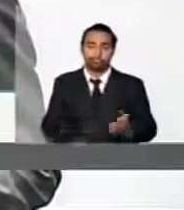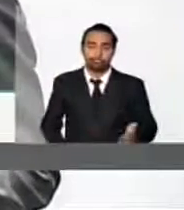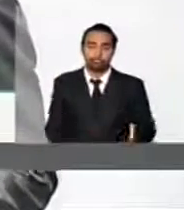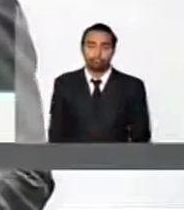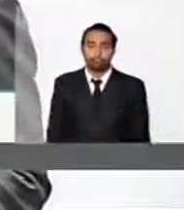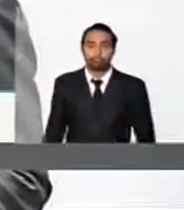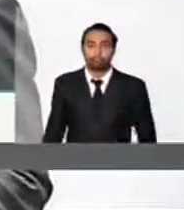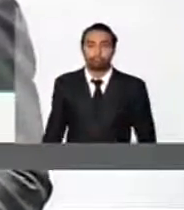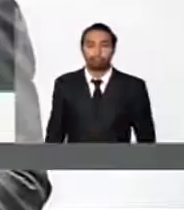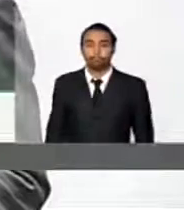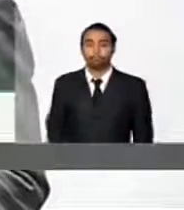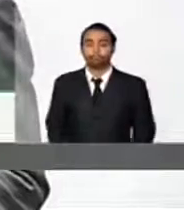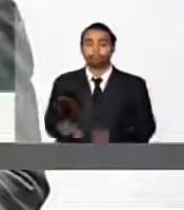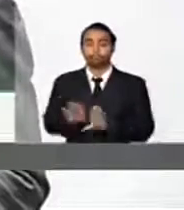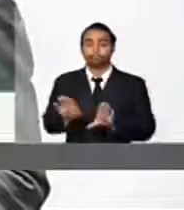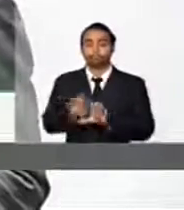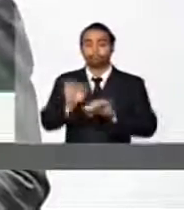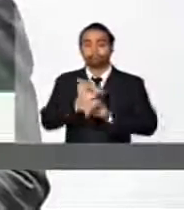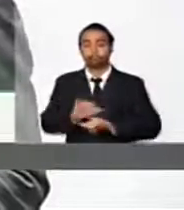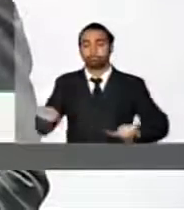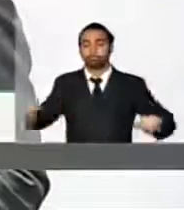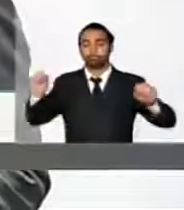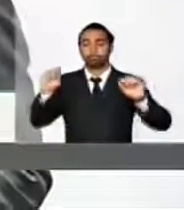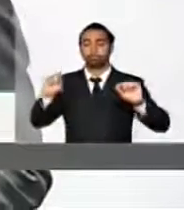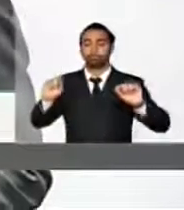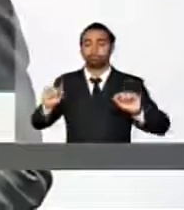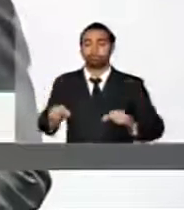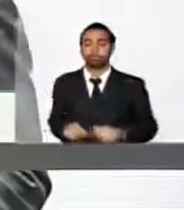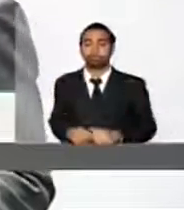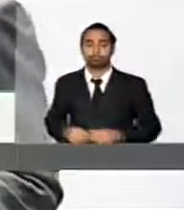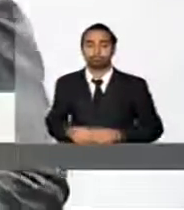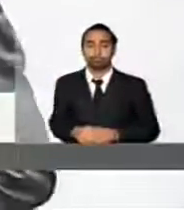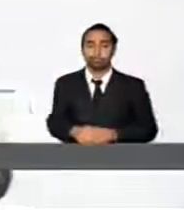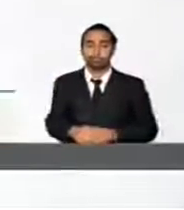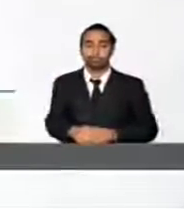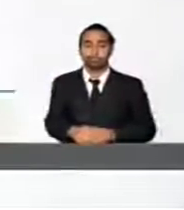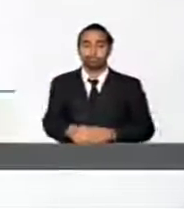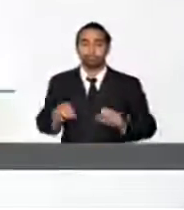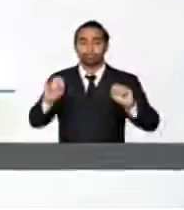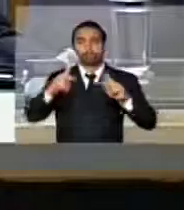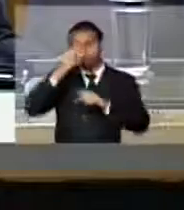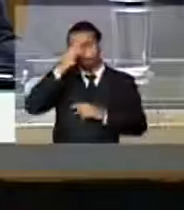E também para registrar... Muito obrigado, nobre deputado.